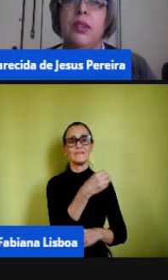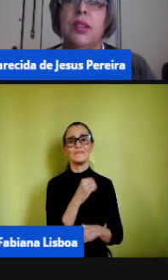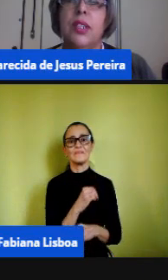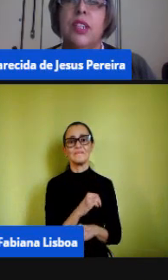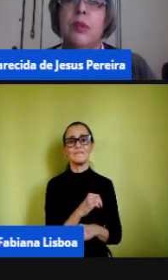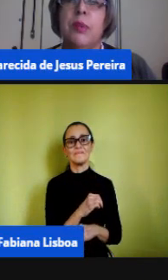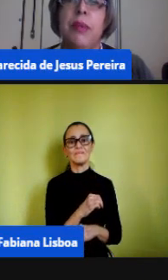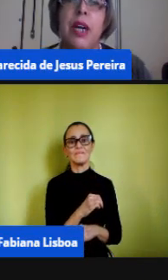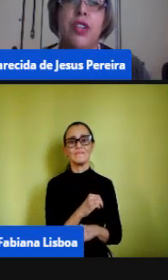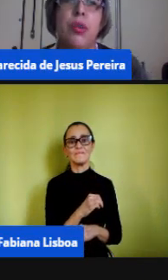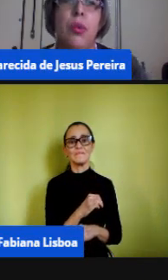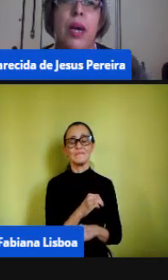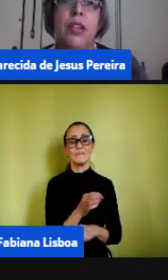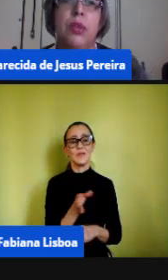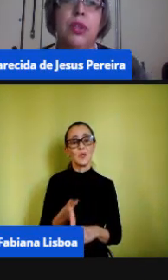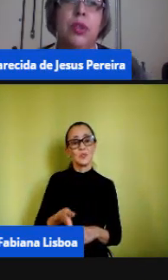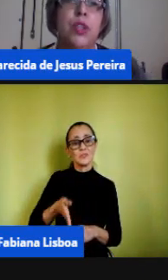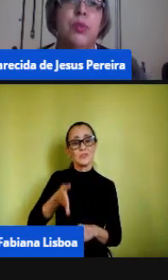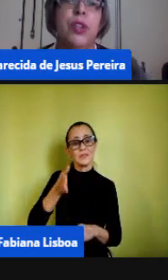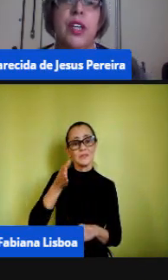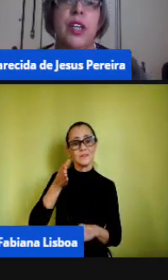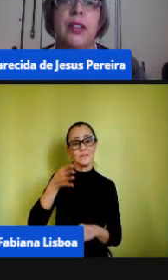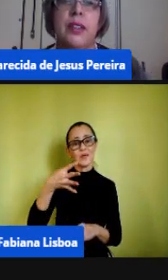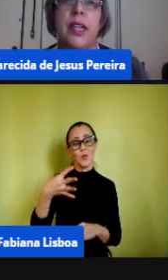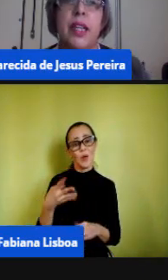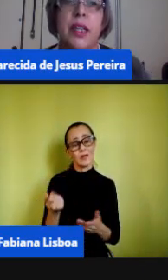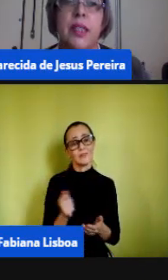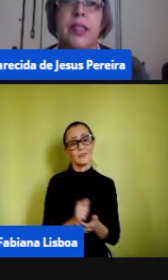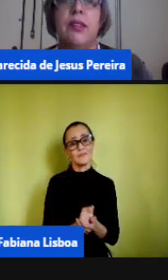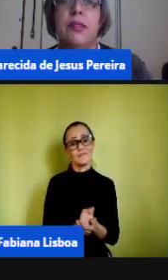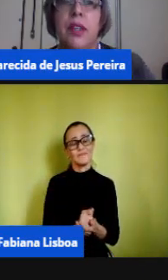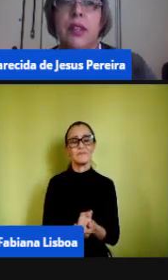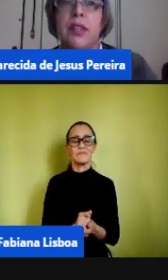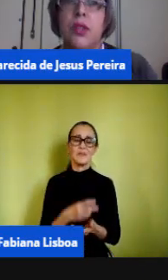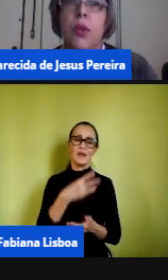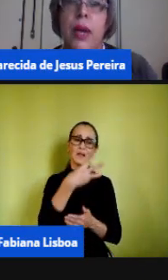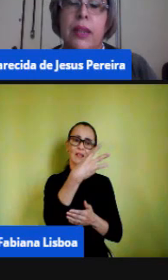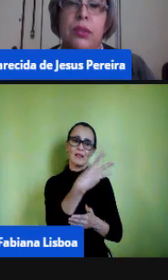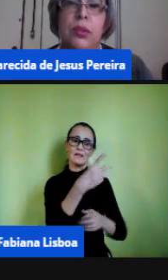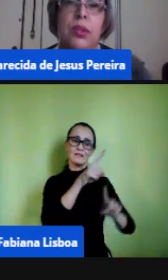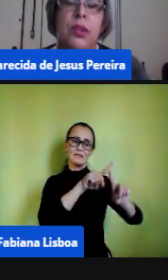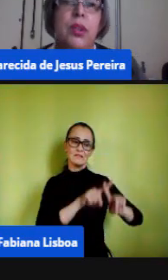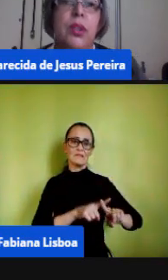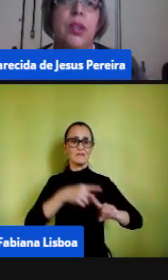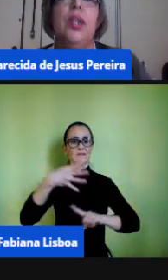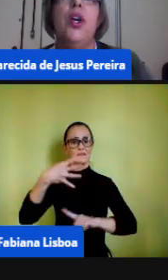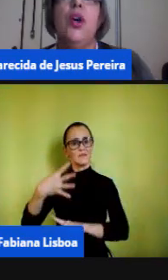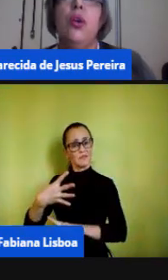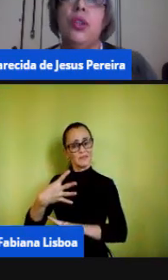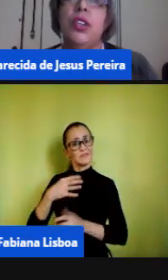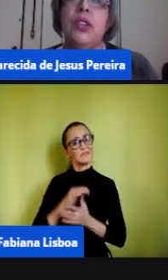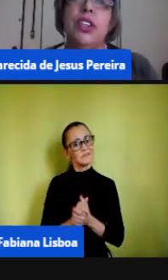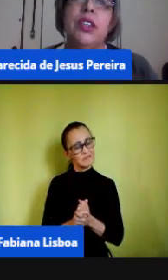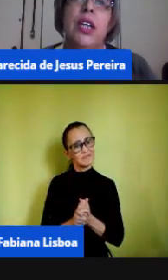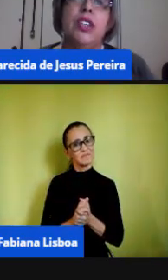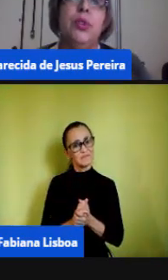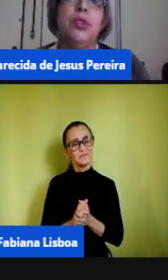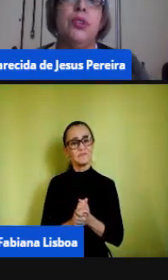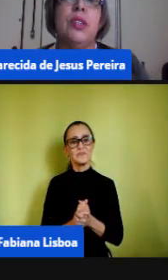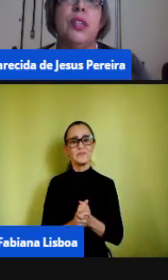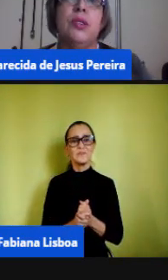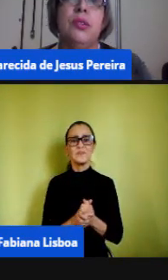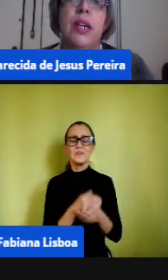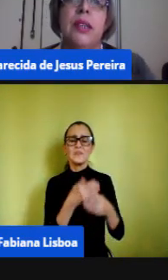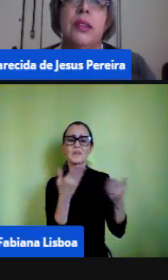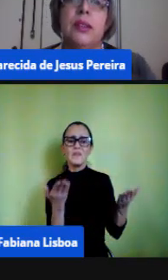e a outra de cima para baixo, 4 botões, porque é 3 vezes 4. Conte a quantidade de